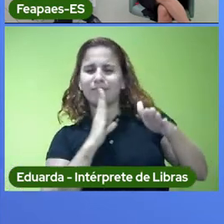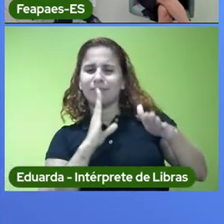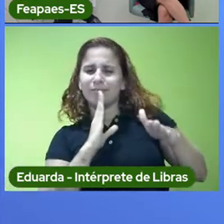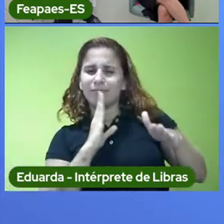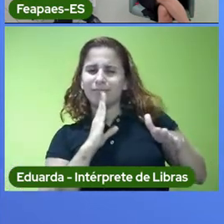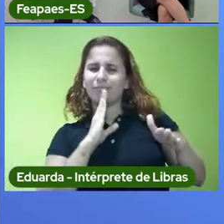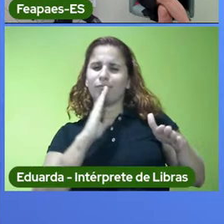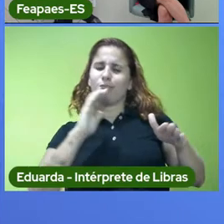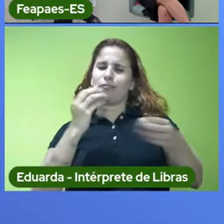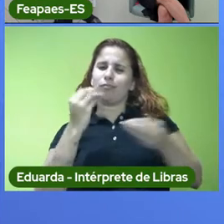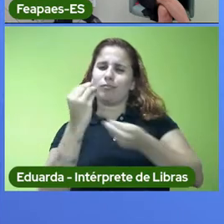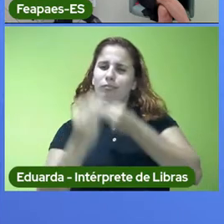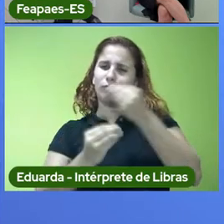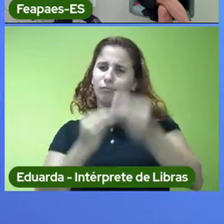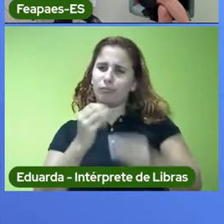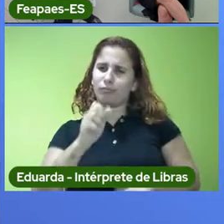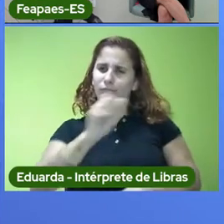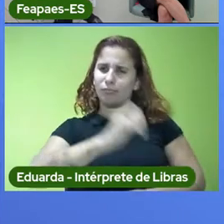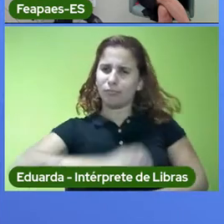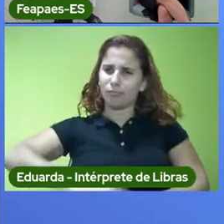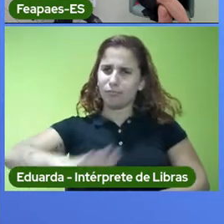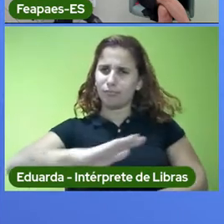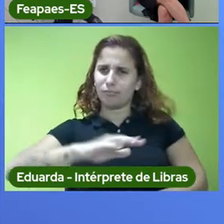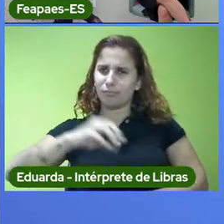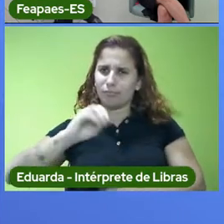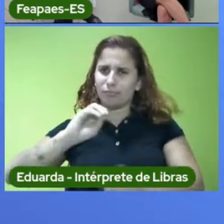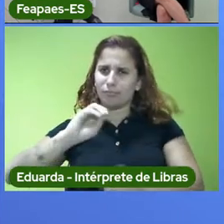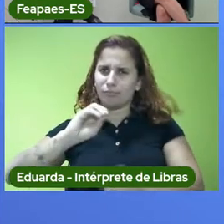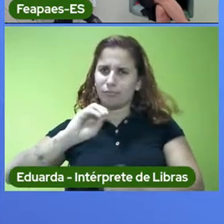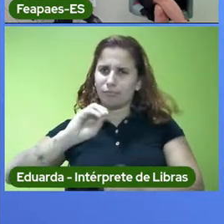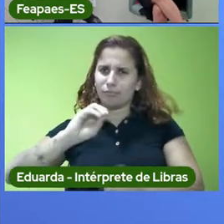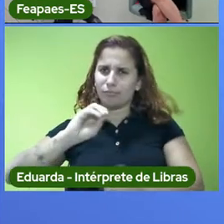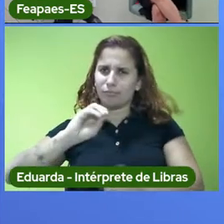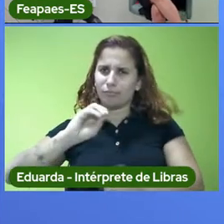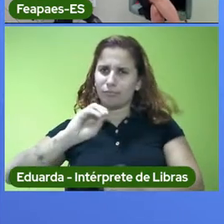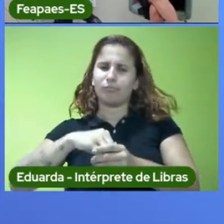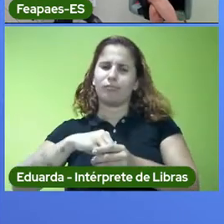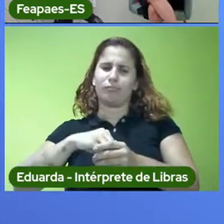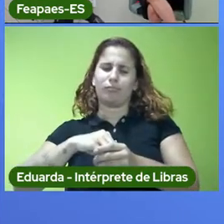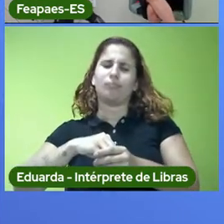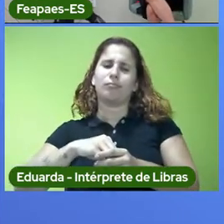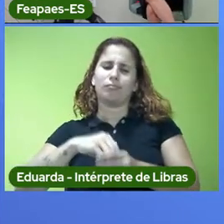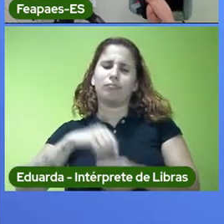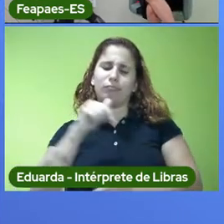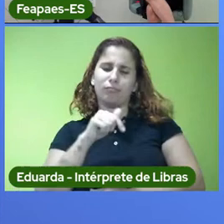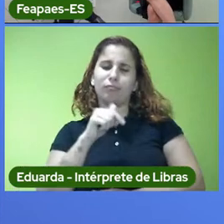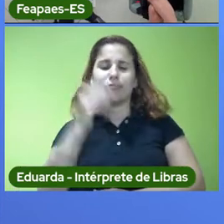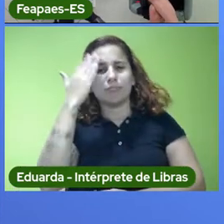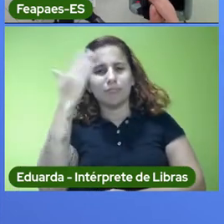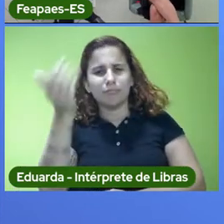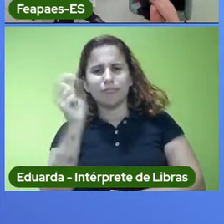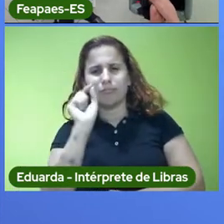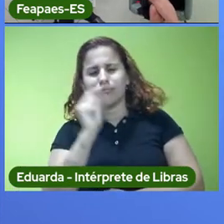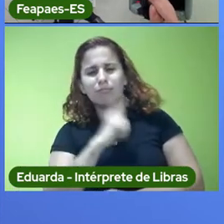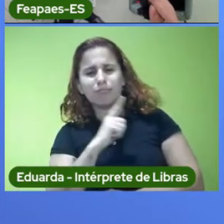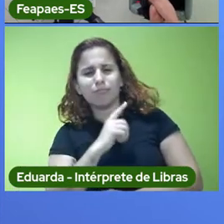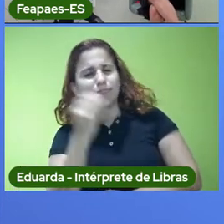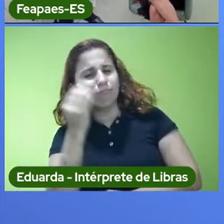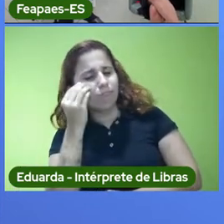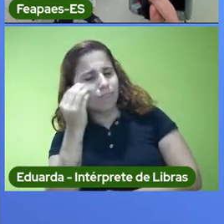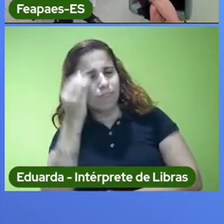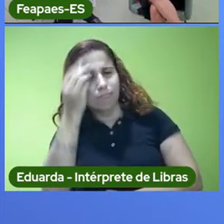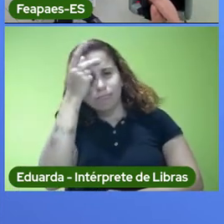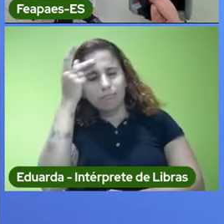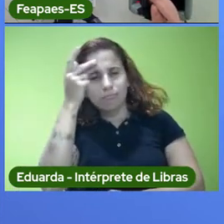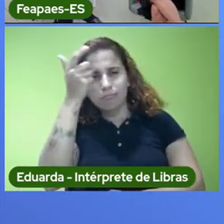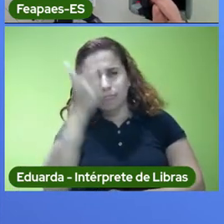seu território, porque ao mesmo tempo ela vai saber que tem ou não ali oportunidades para as pessoas com deficiência no sentido